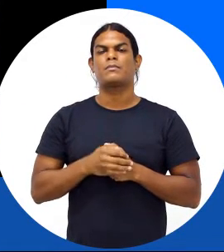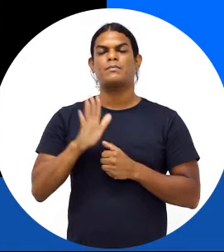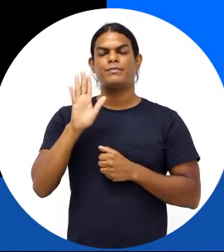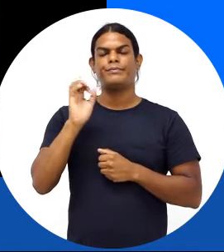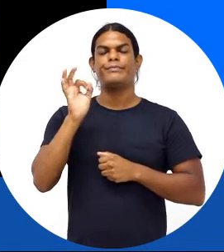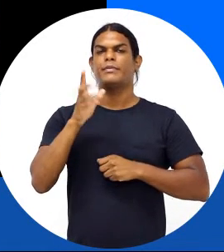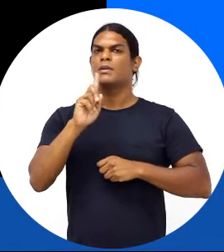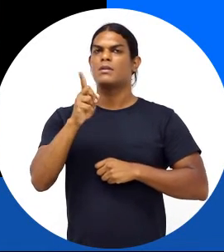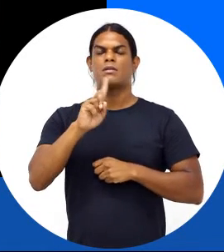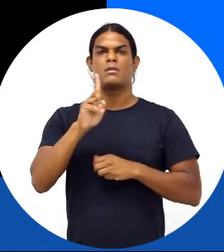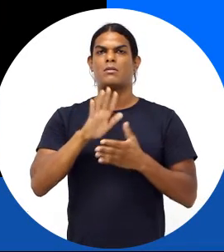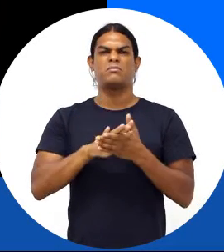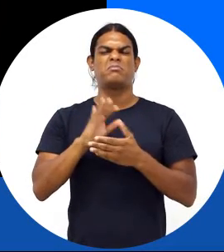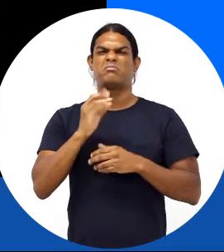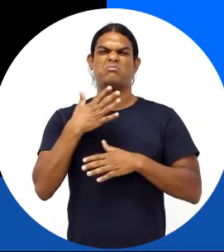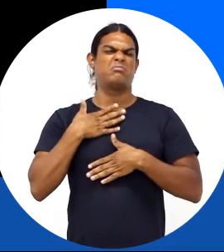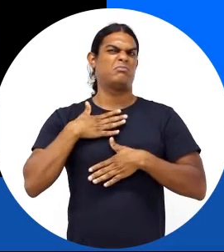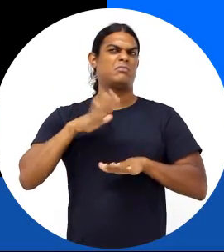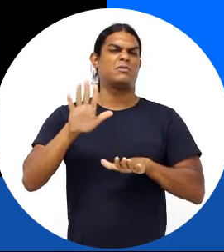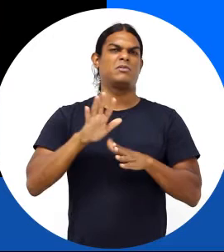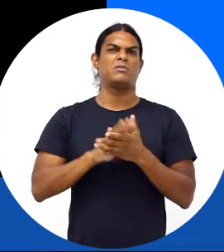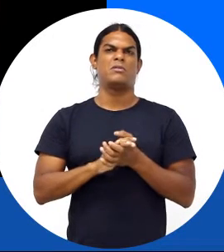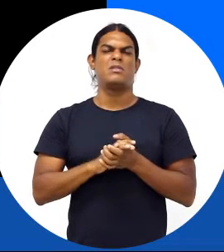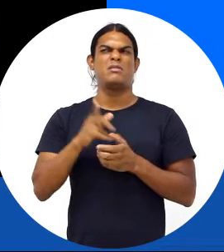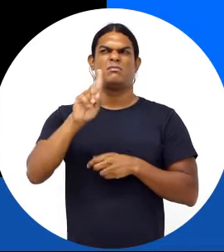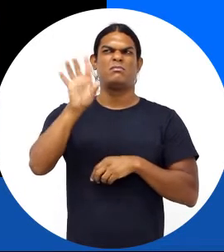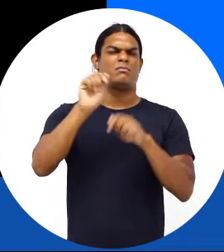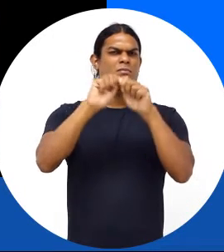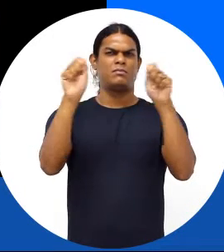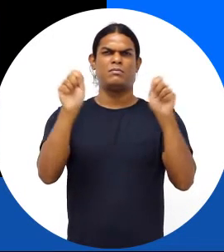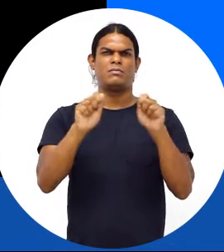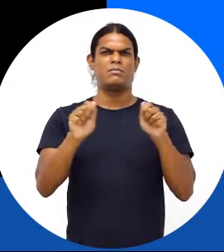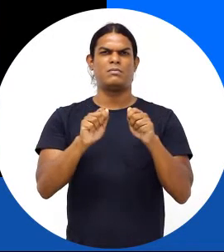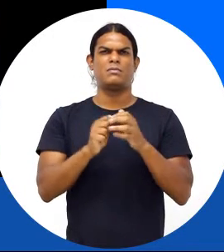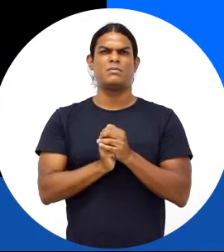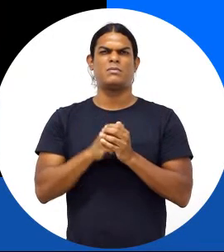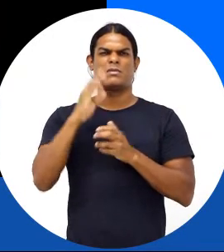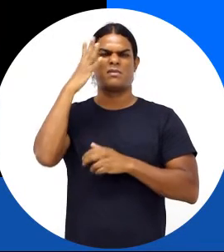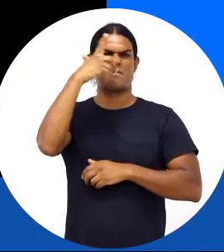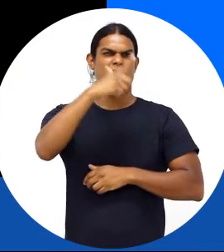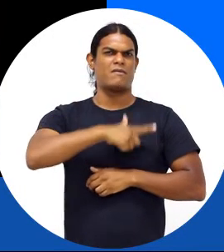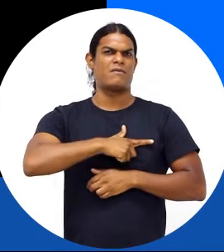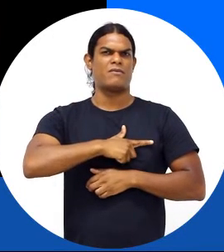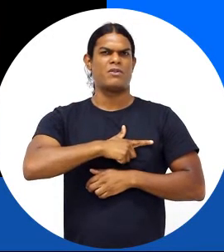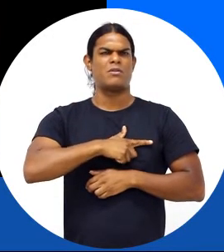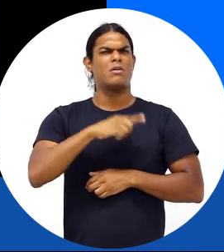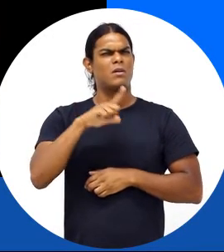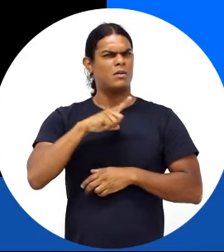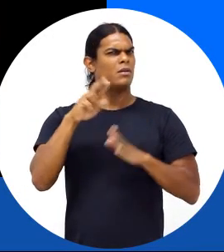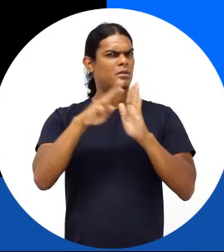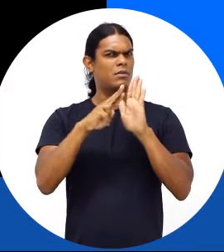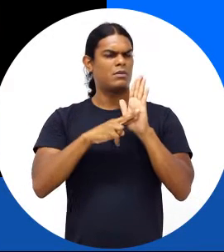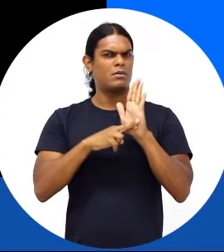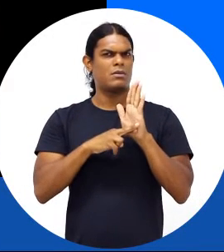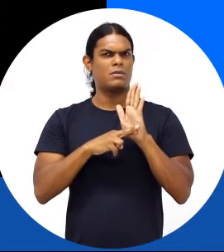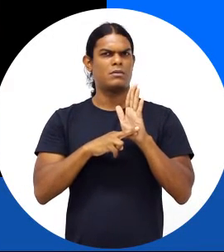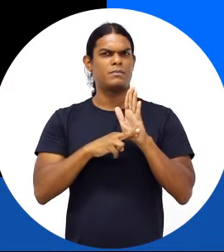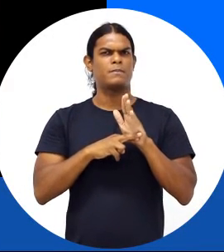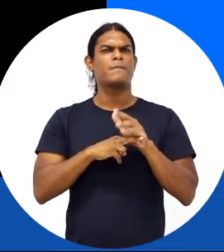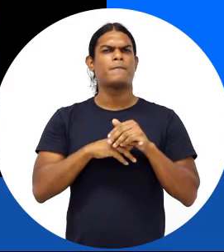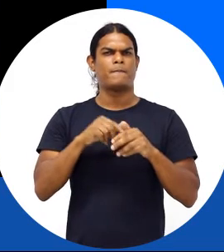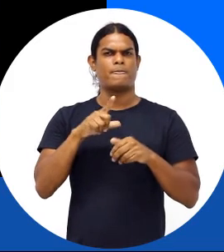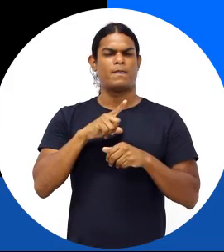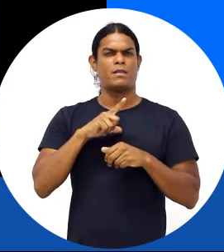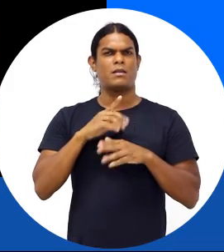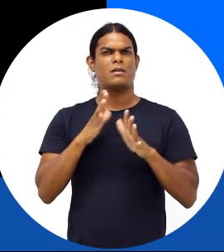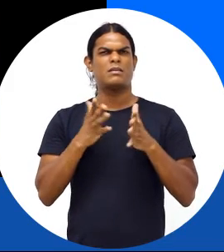Certo. Não é boa. Na verdade, eu nem chamaria de arte. É grotesca. Há alguma regra sobre a arte não ser grotesca? Eu acho que tem